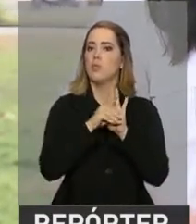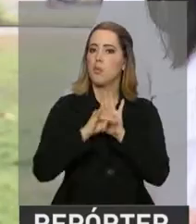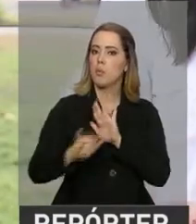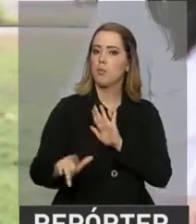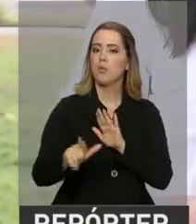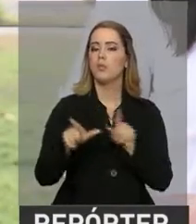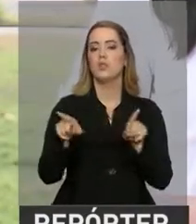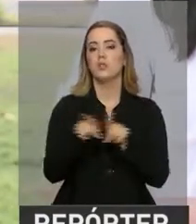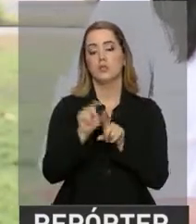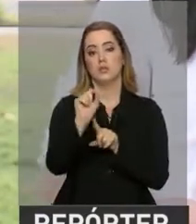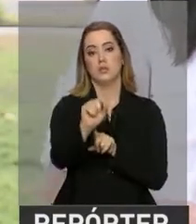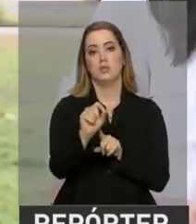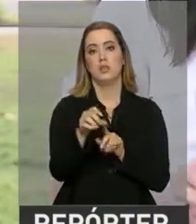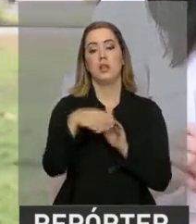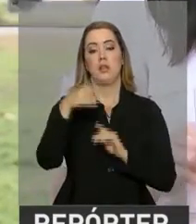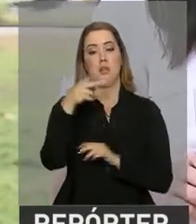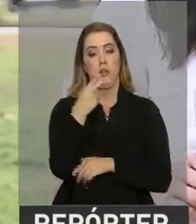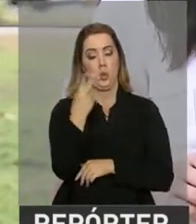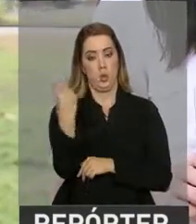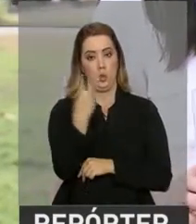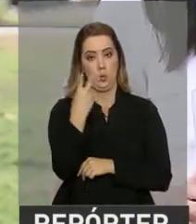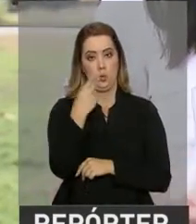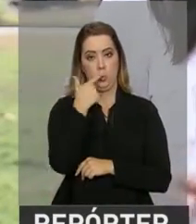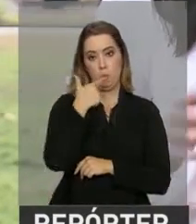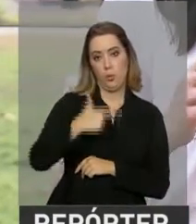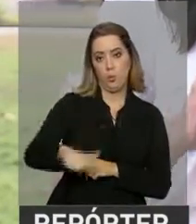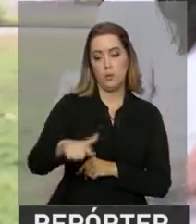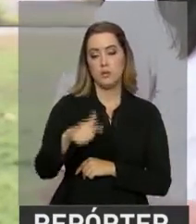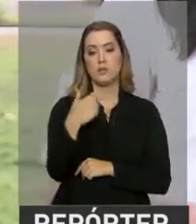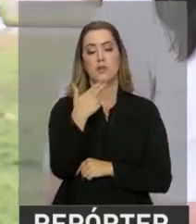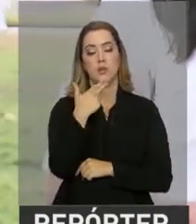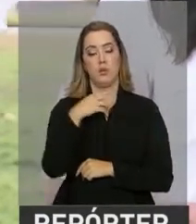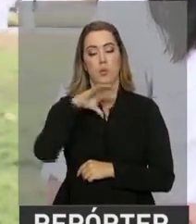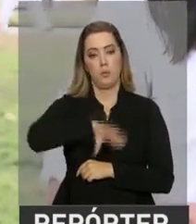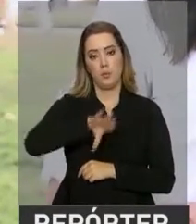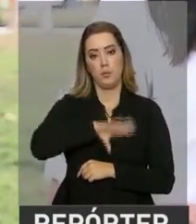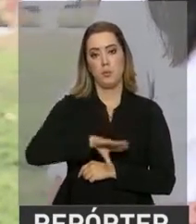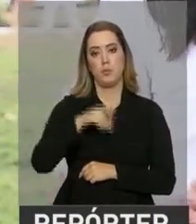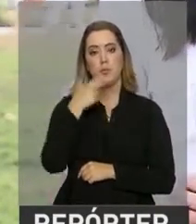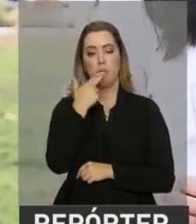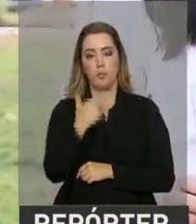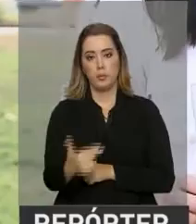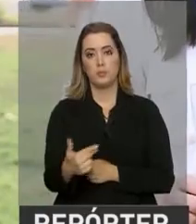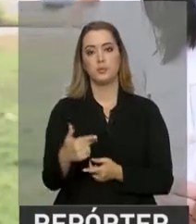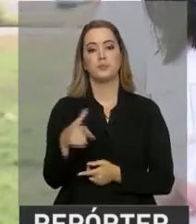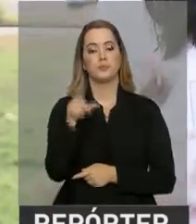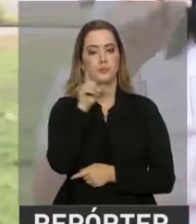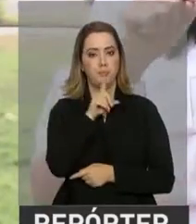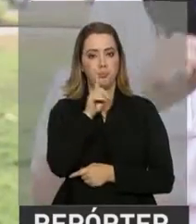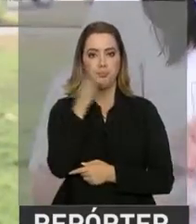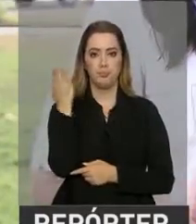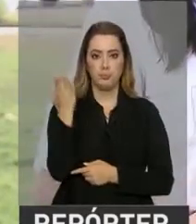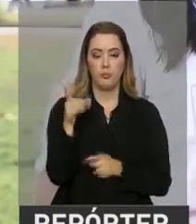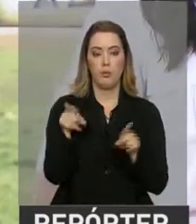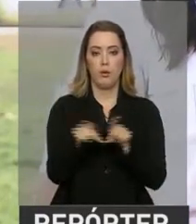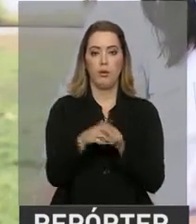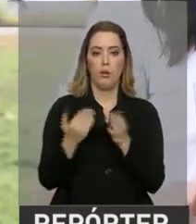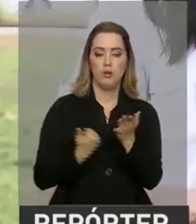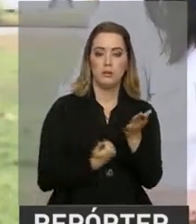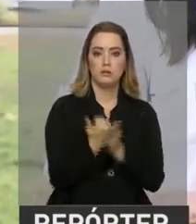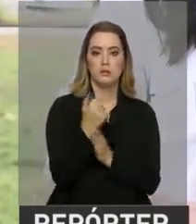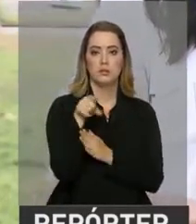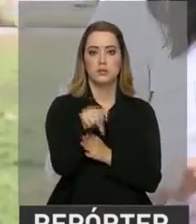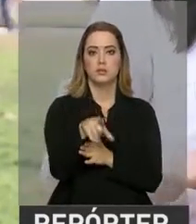eles serão publicados em português e em inglês para atrair os investidores estrangeiros mais uma novidade a partir de agora